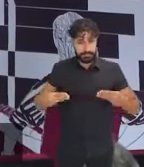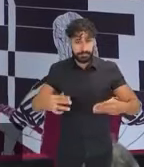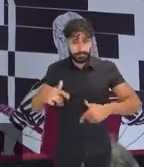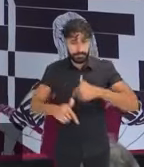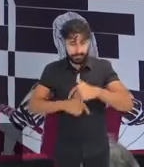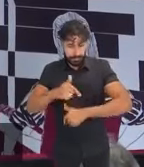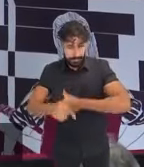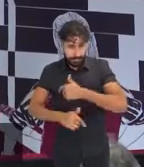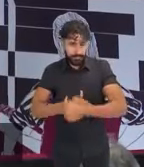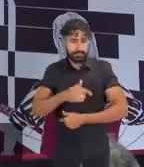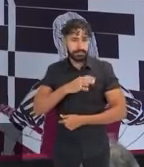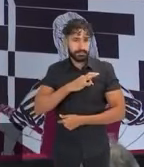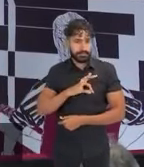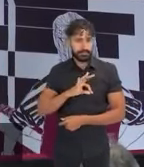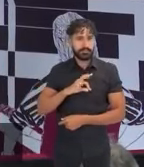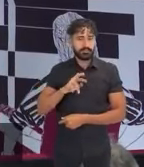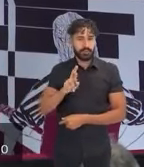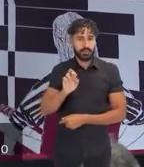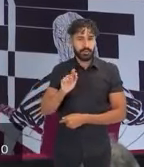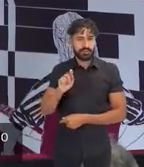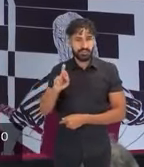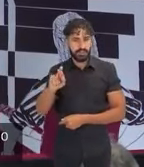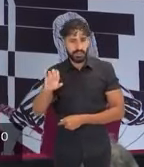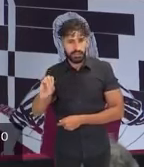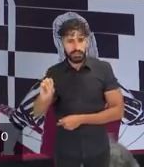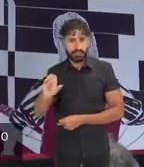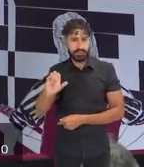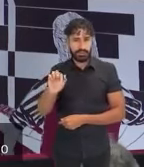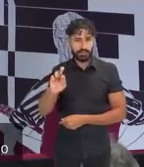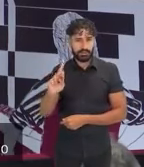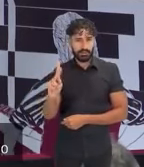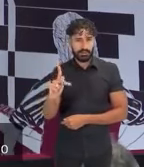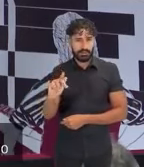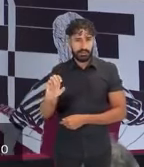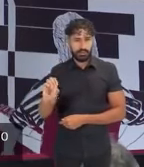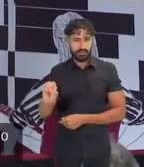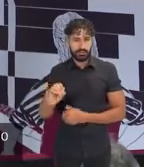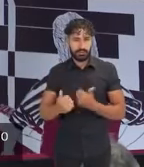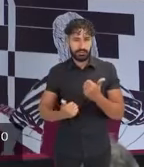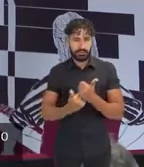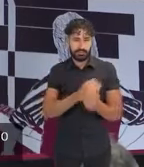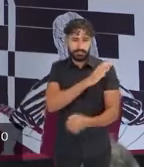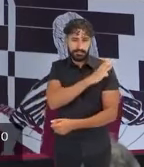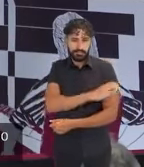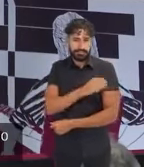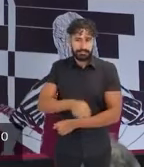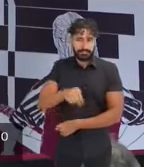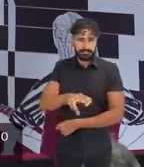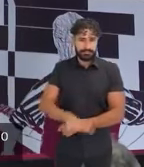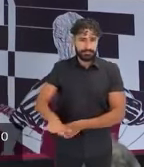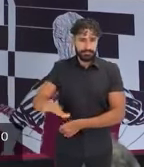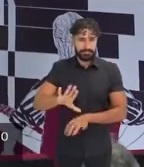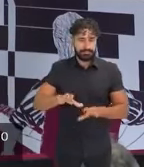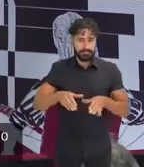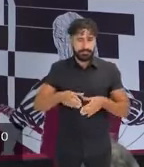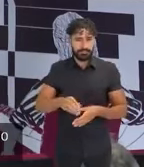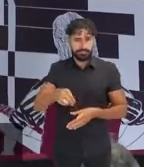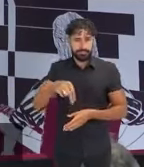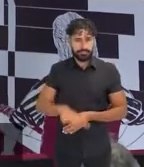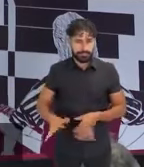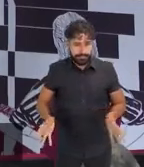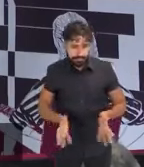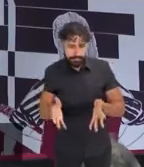Emprego, Magno Rogério Carvalho Lavini, a Vice-Coordenadora Nacional da Coordenadoria Nacional de